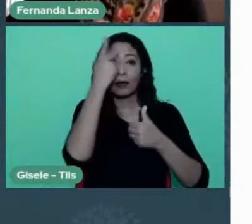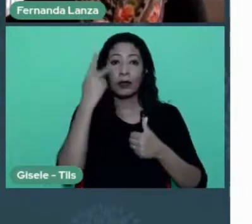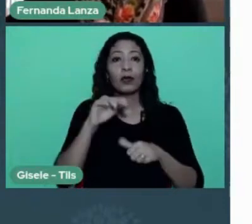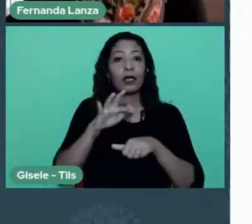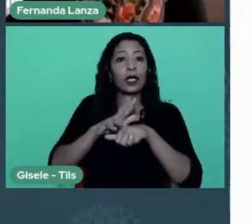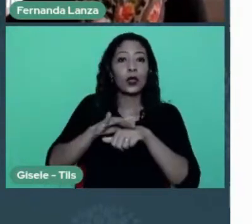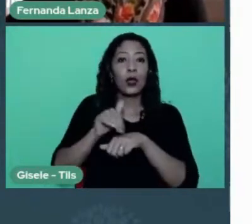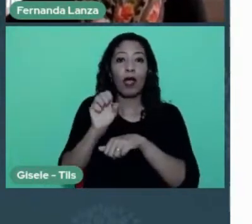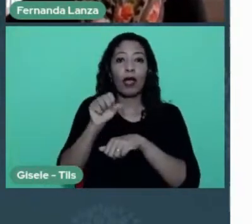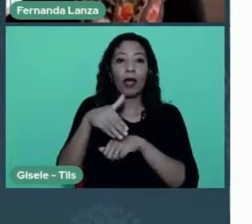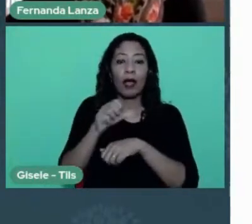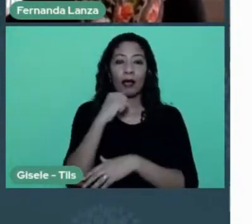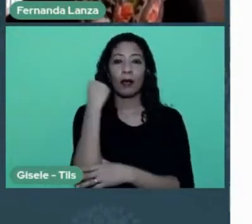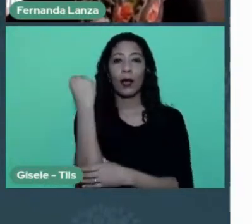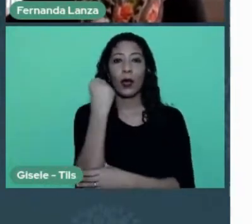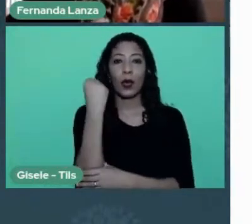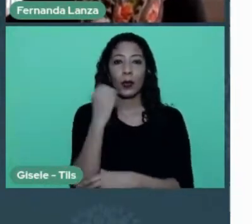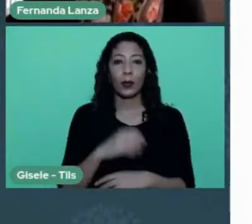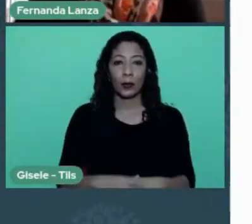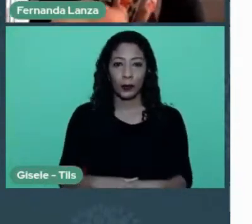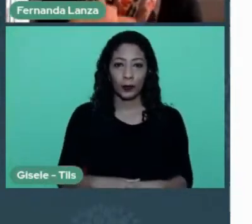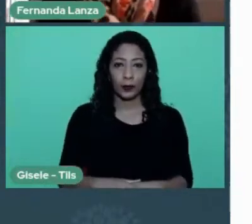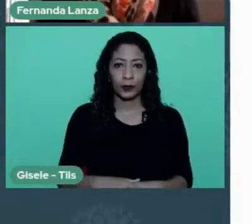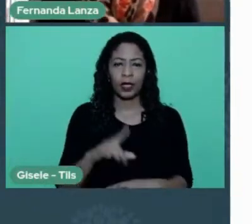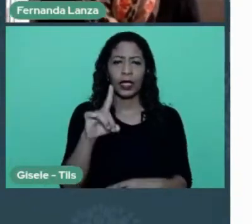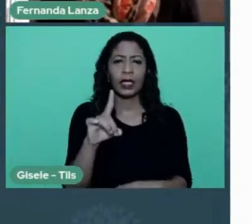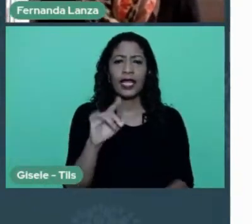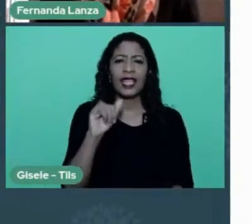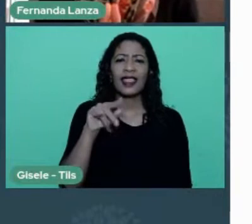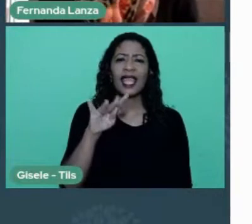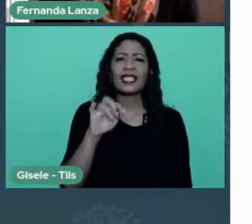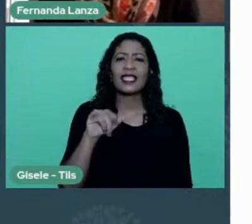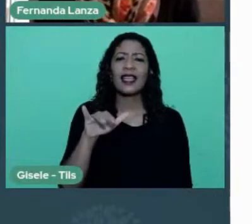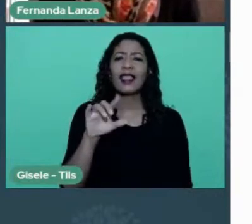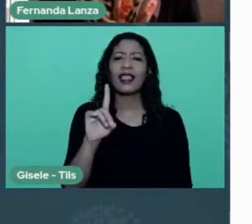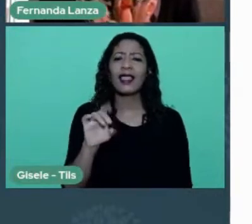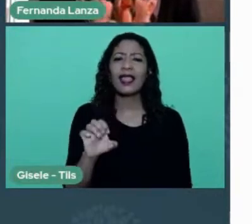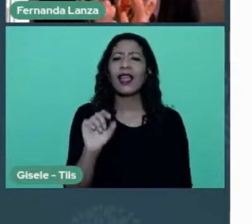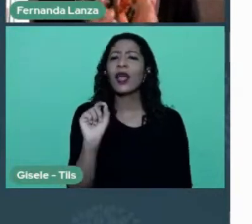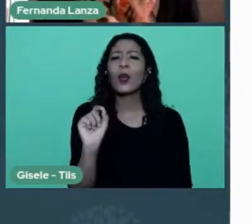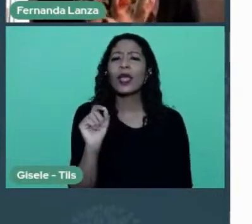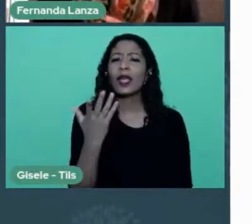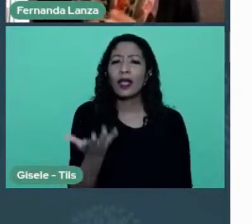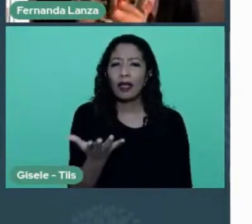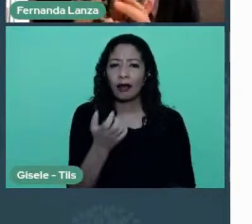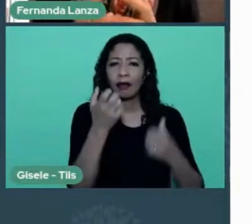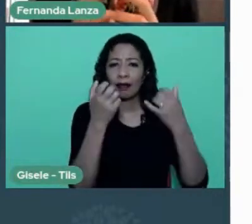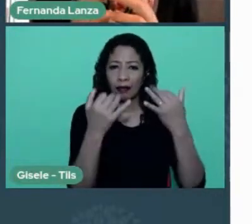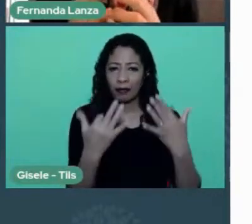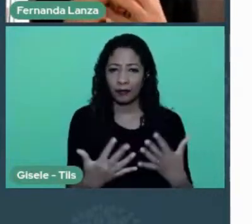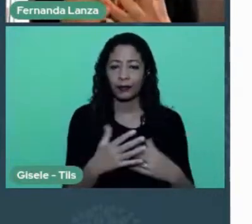se encaixam. O que é essa intensidade de treinamento? Essa intensidade de treinamento fala a respeito de